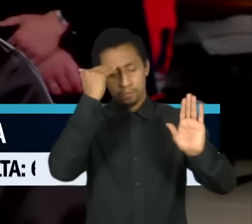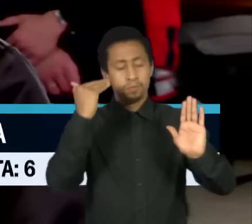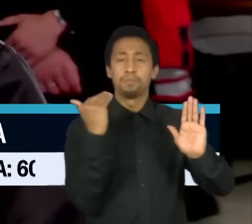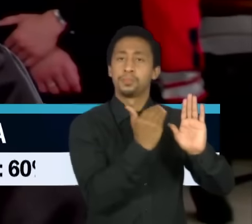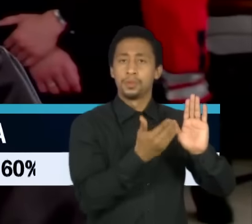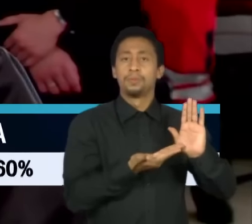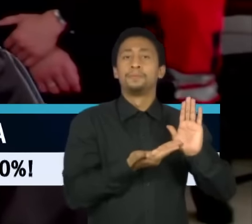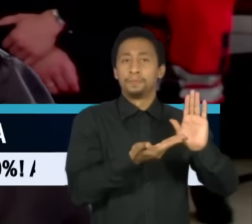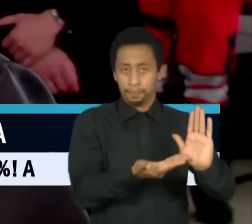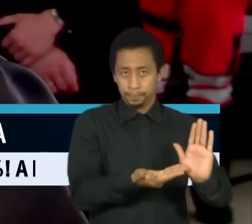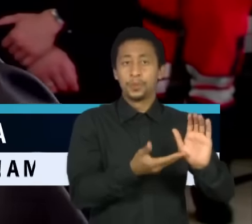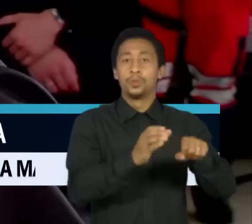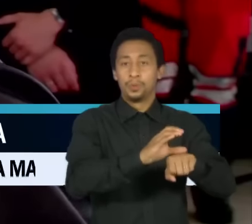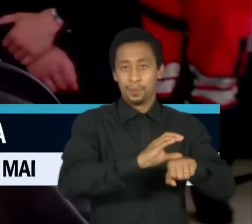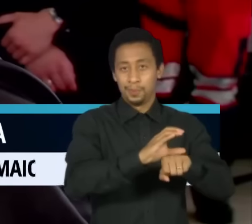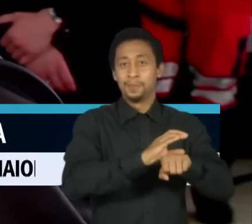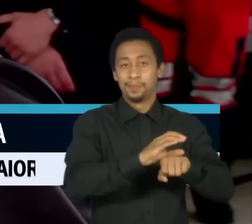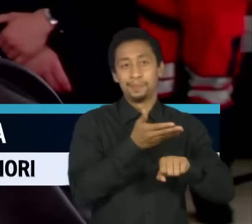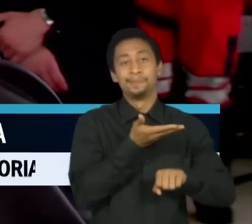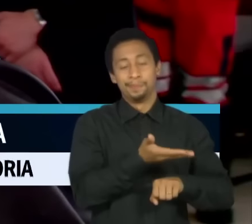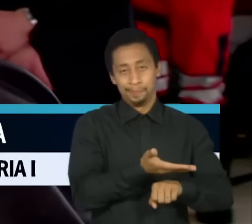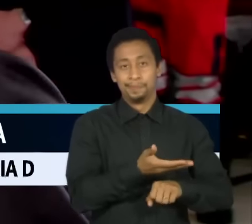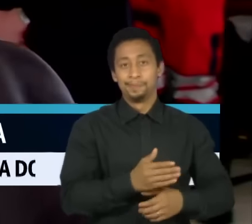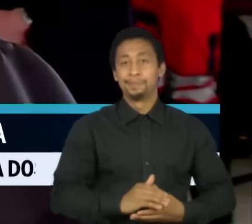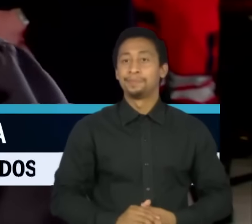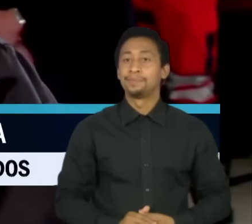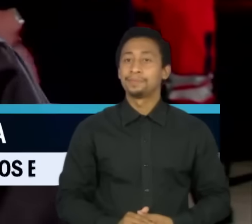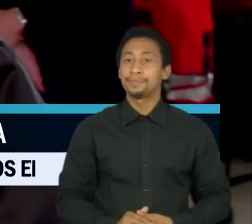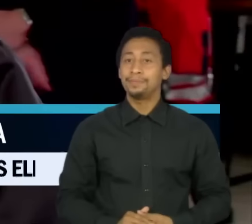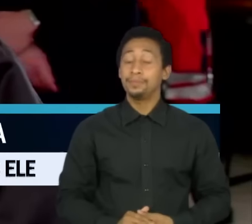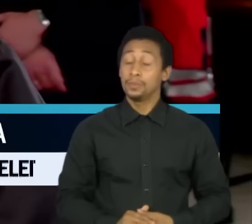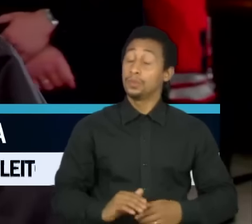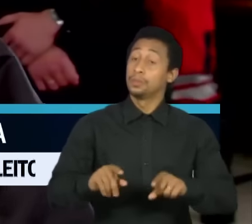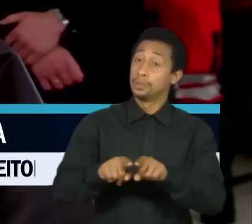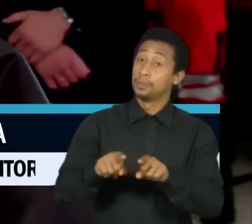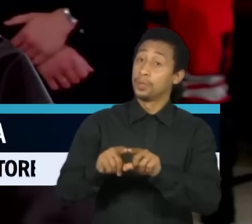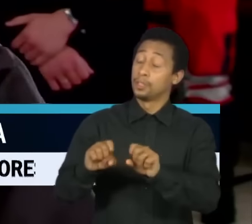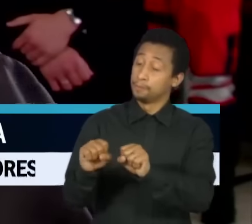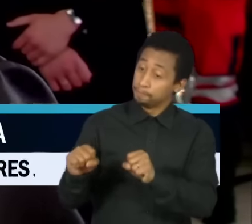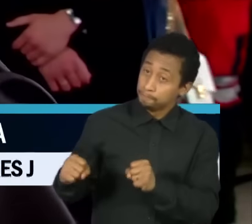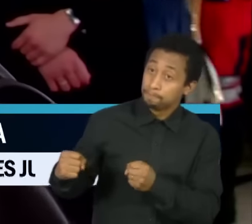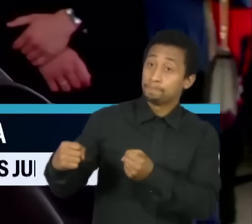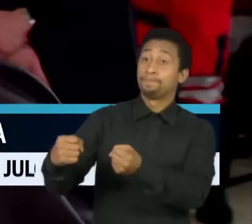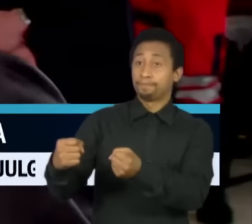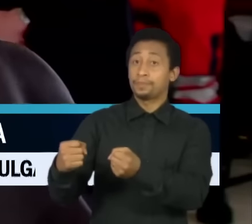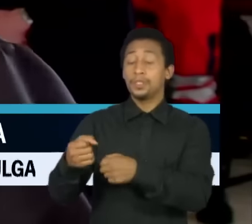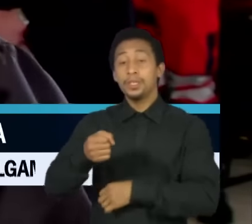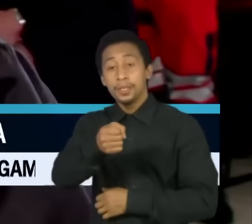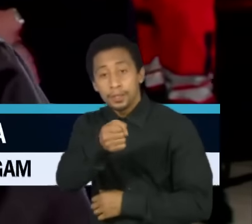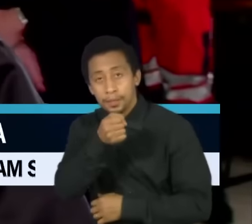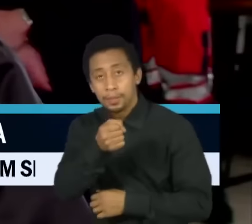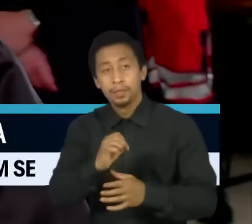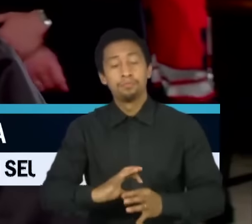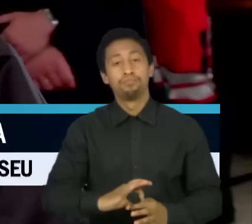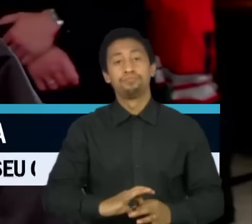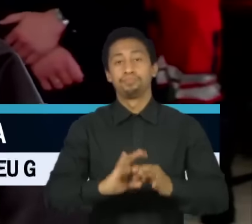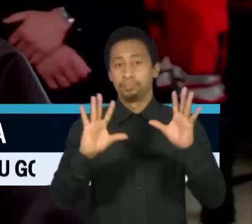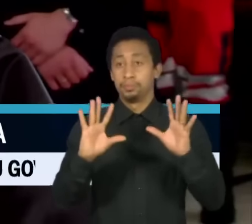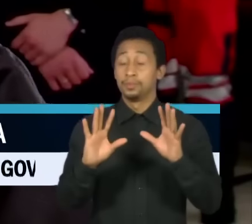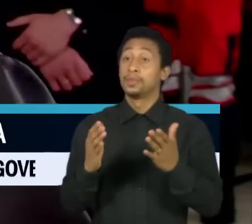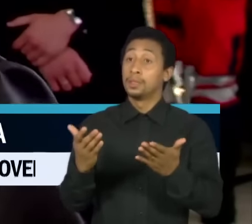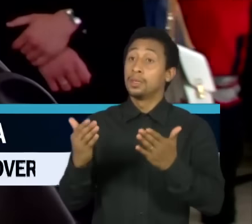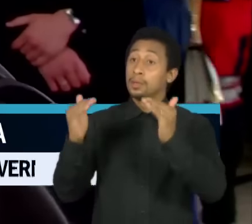ser estabelecidos no texto da nossa Constituição. E também defendeu a livre atuação da imprensa. Ao mesmo tempo,